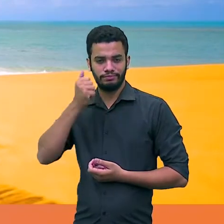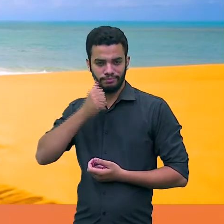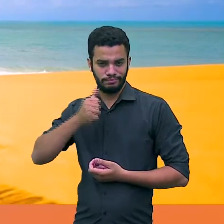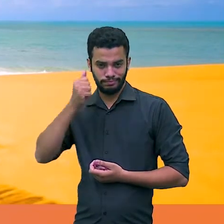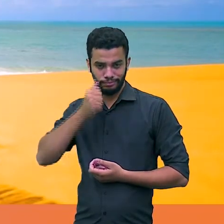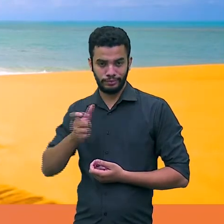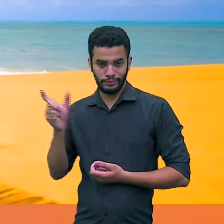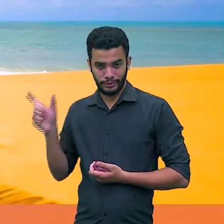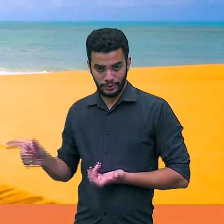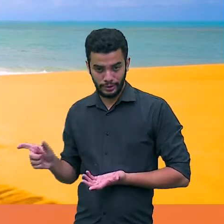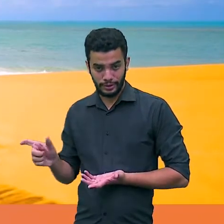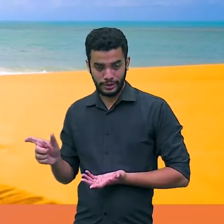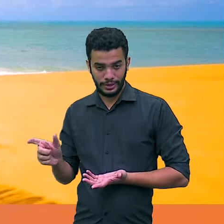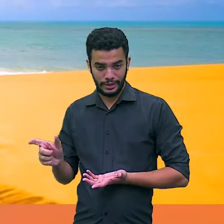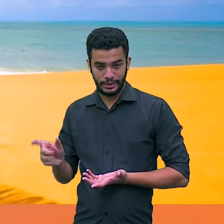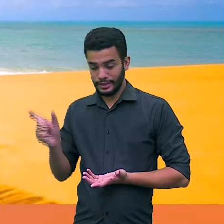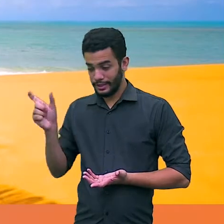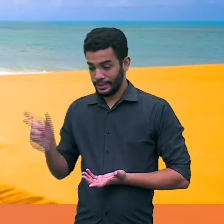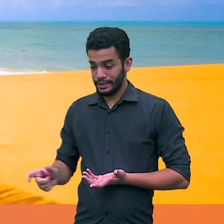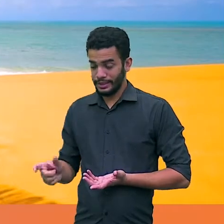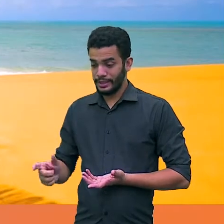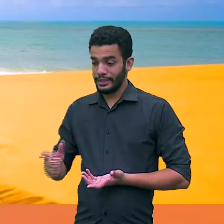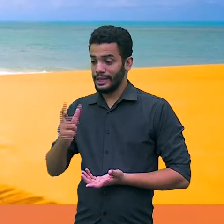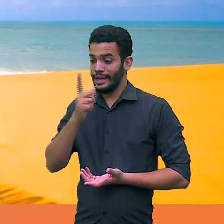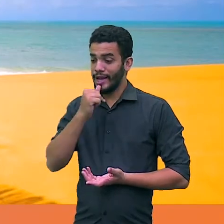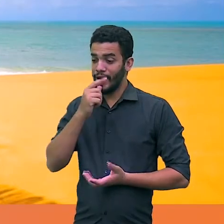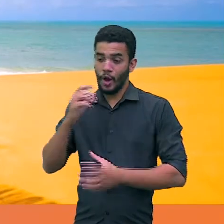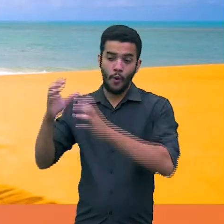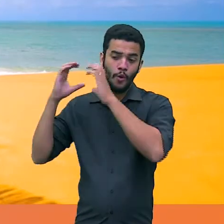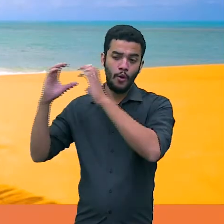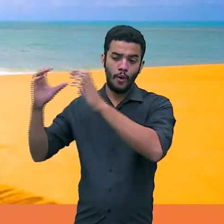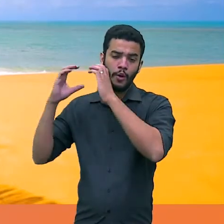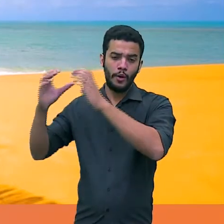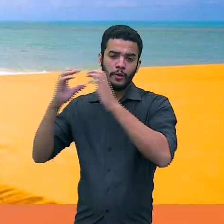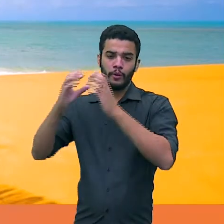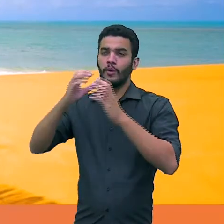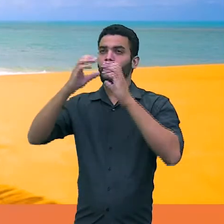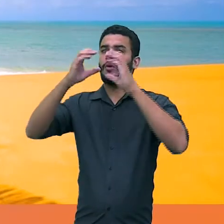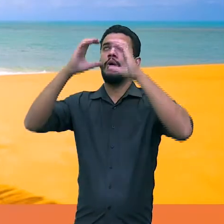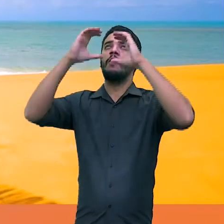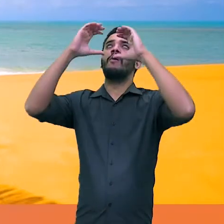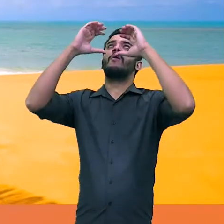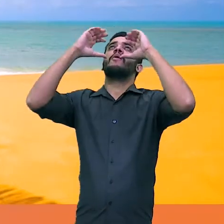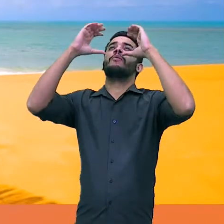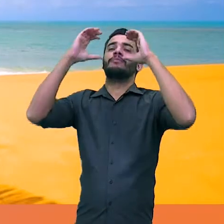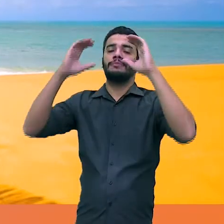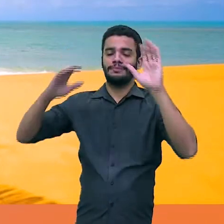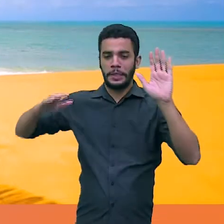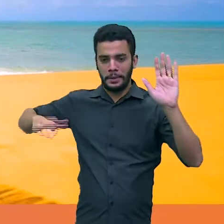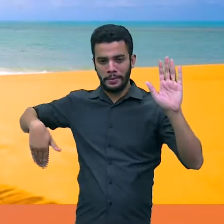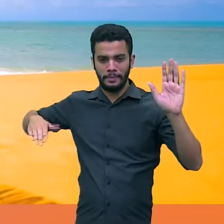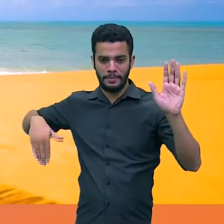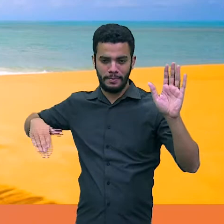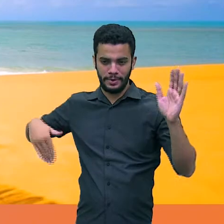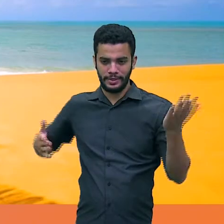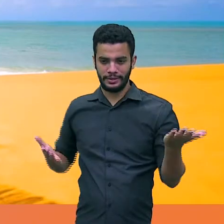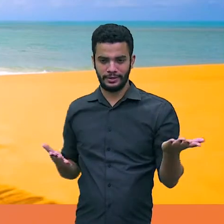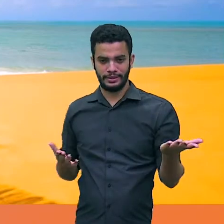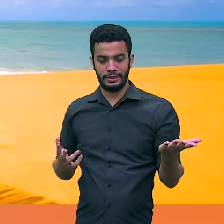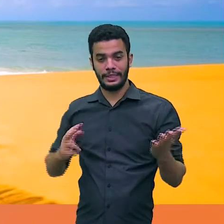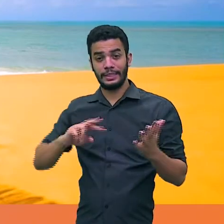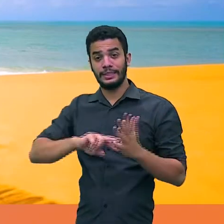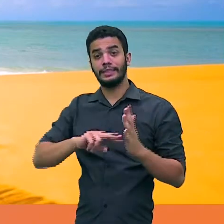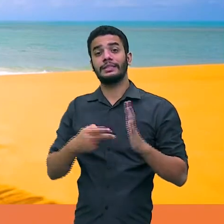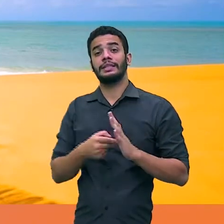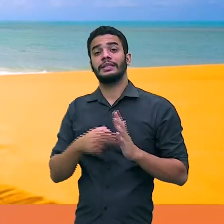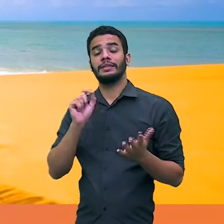frase Emily bebe água de coco na praia, que indica o quê? Ação que